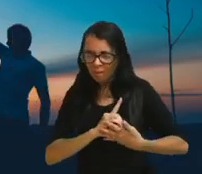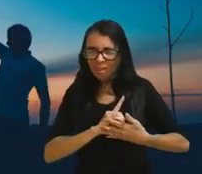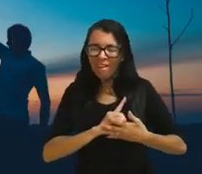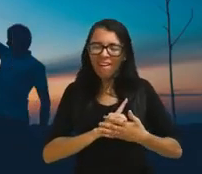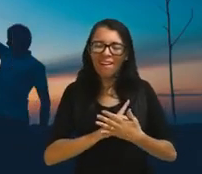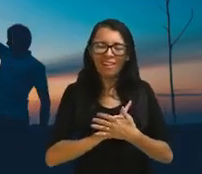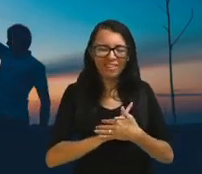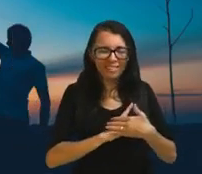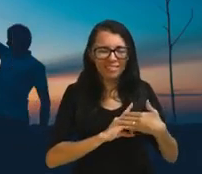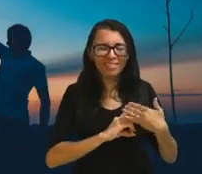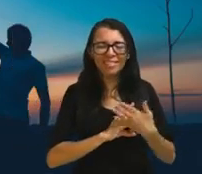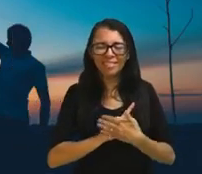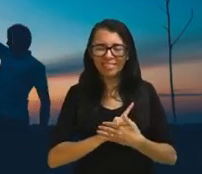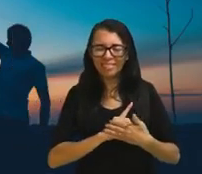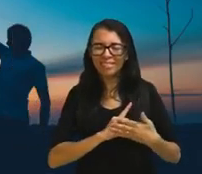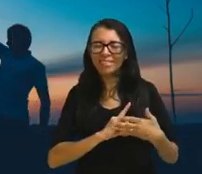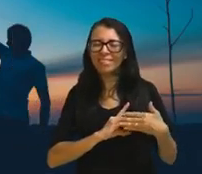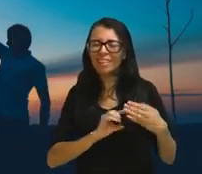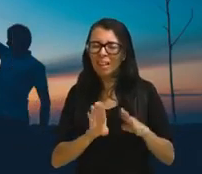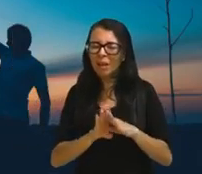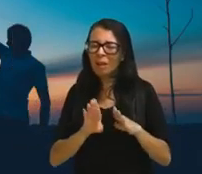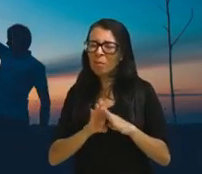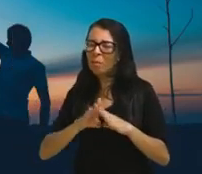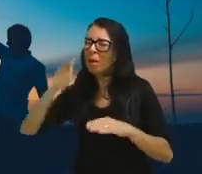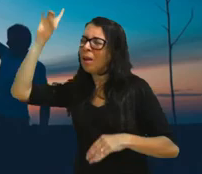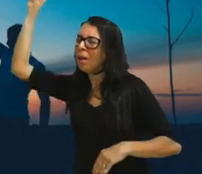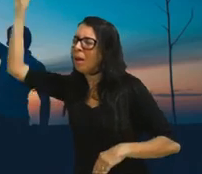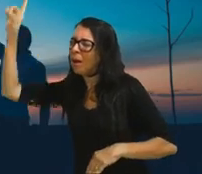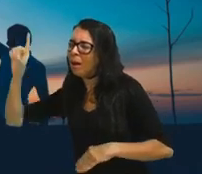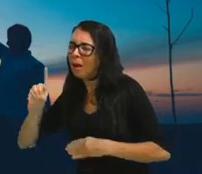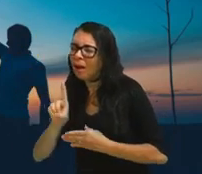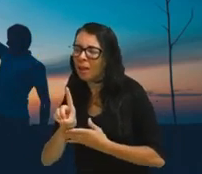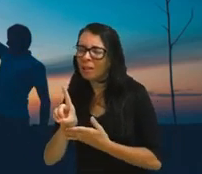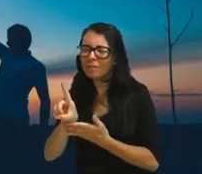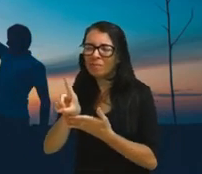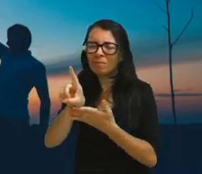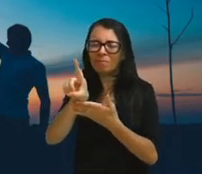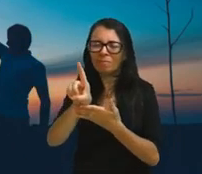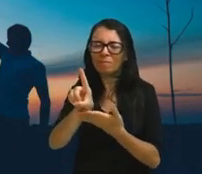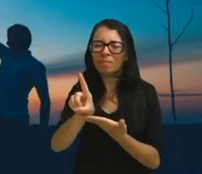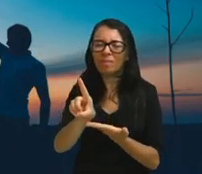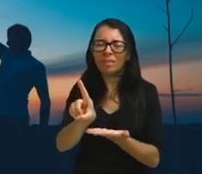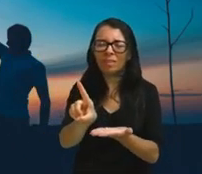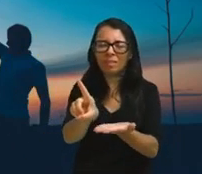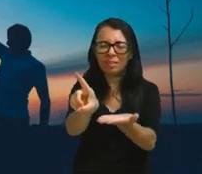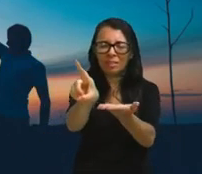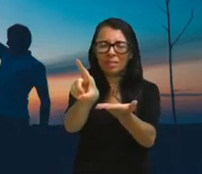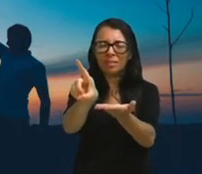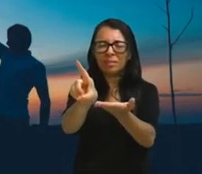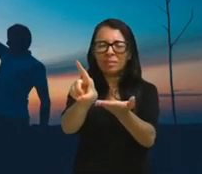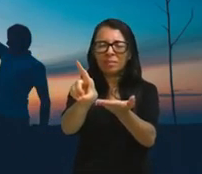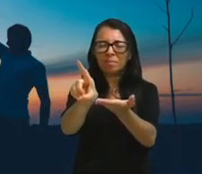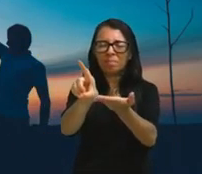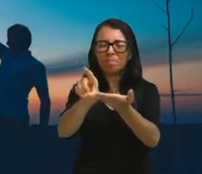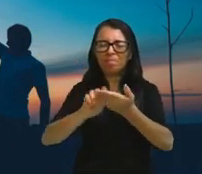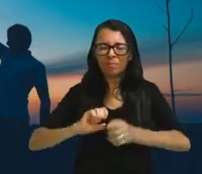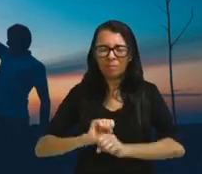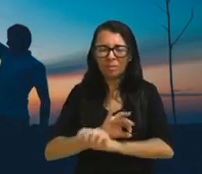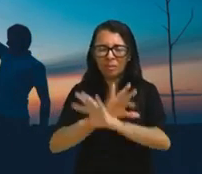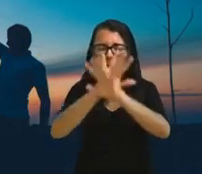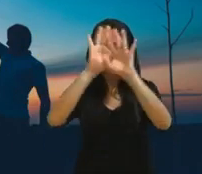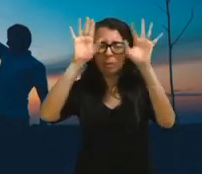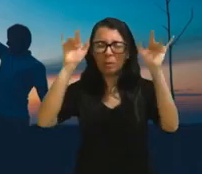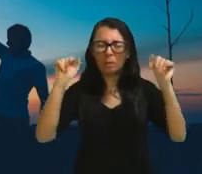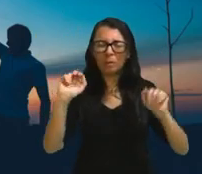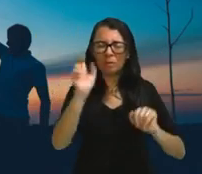Senhor é bom, o Senhor é a nossa fortaleza, o Senhor é o nosso refúgio. Glórias ao Teu nome eternamente,